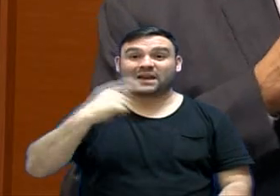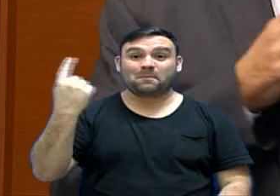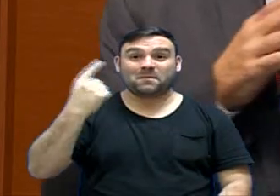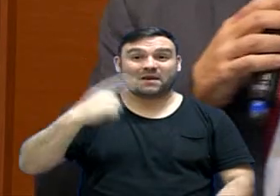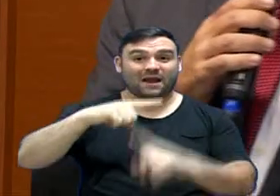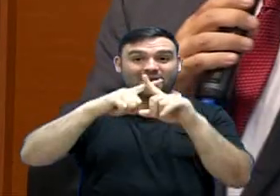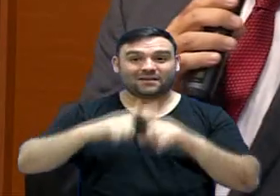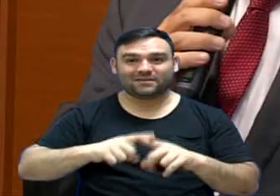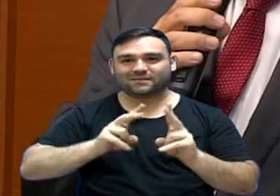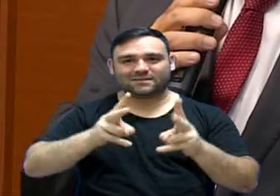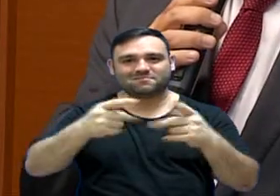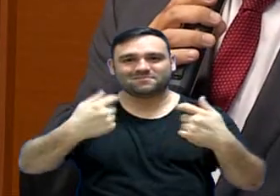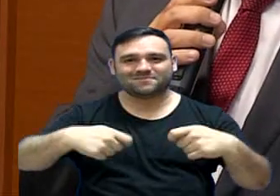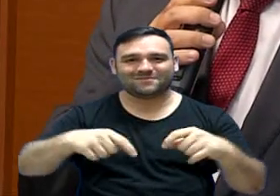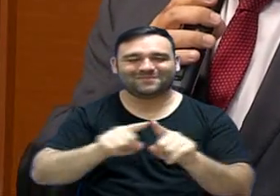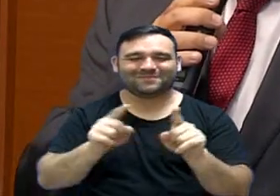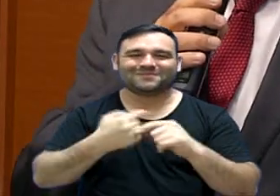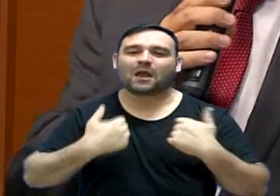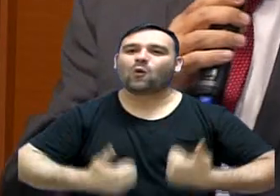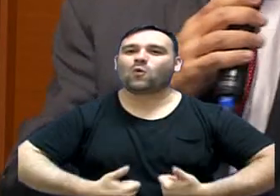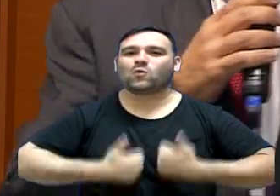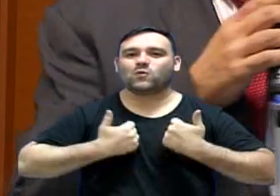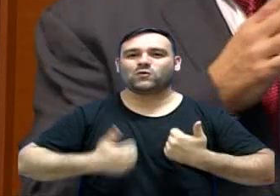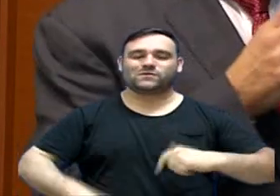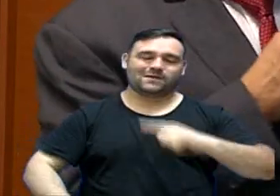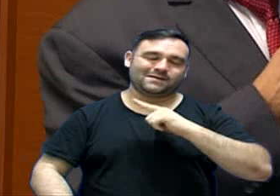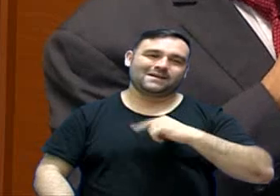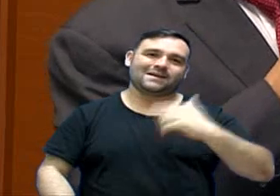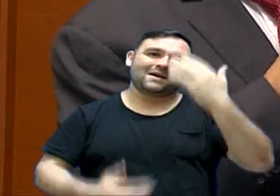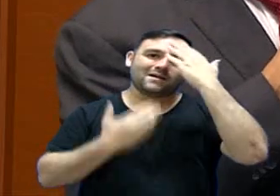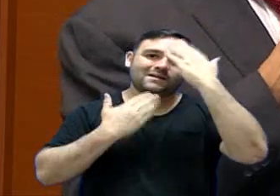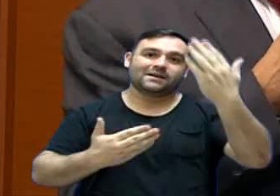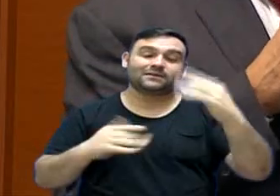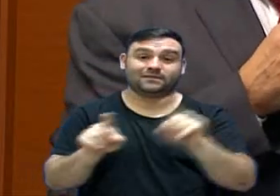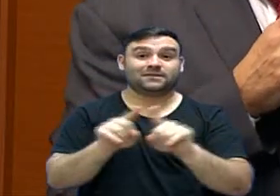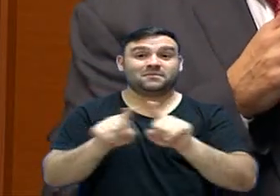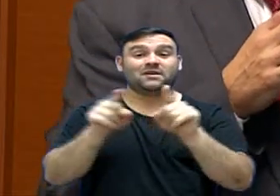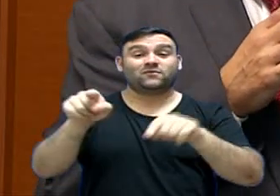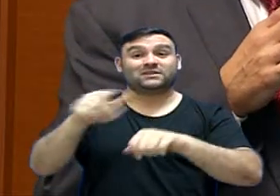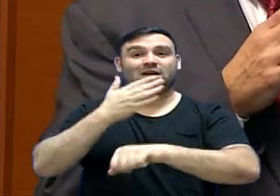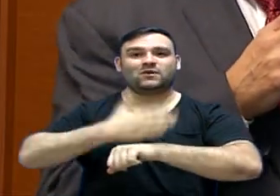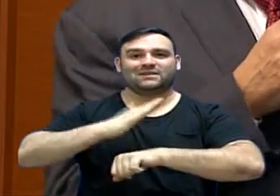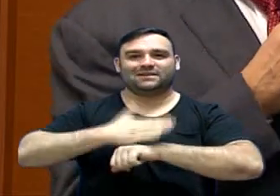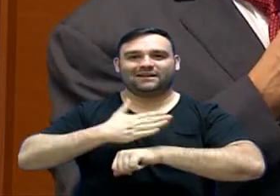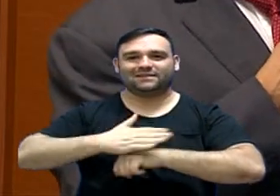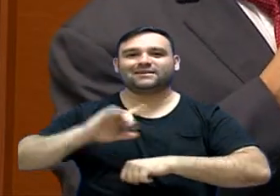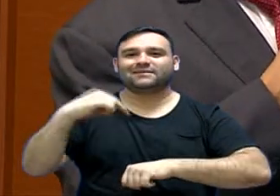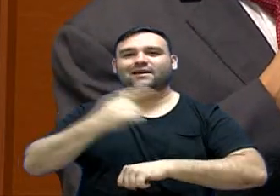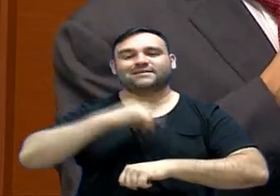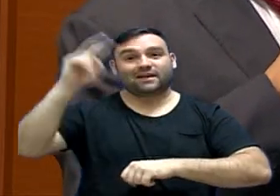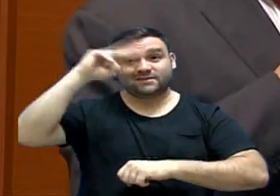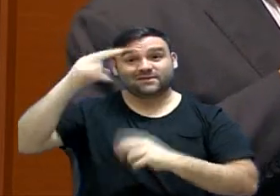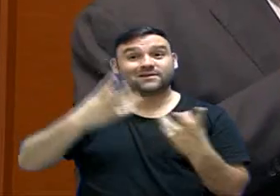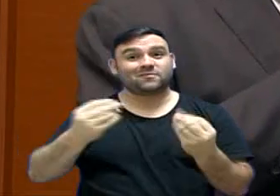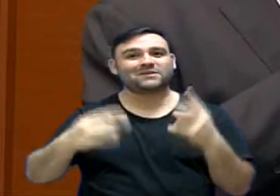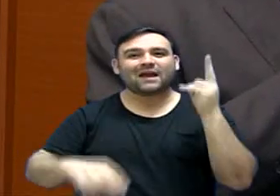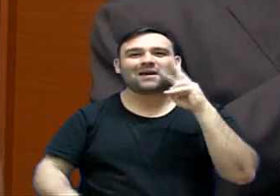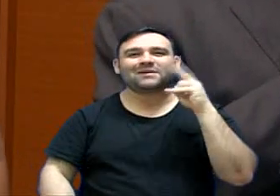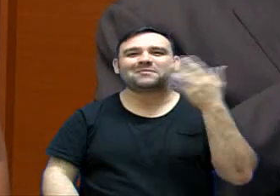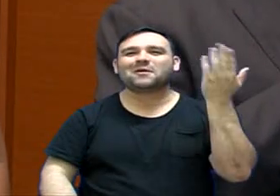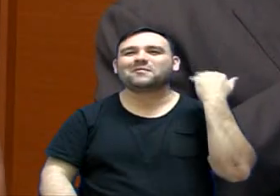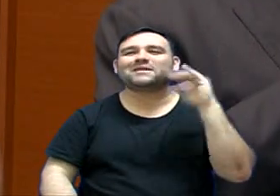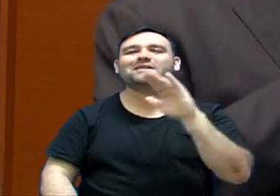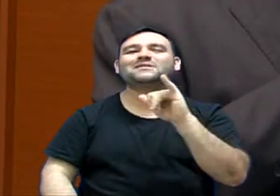sempre. Então é com muito orgulho que eu te agradeço. Você foi um residente. A gente tem várias histórias. Hoje eu estava lembrando daquela